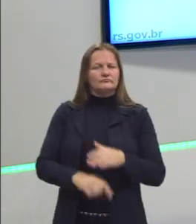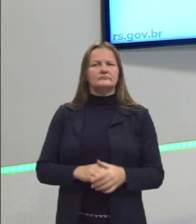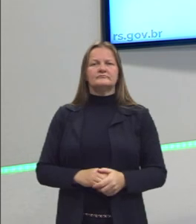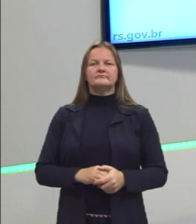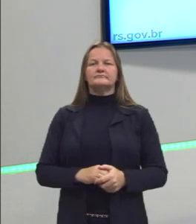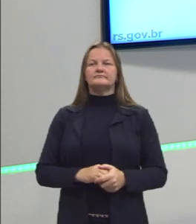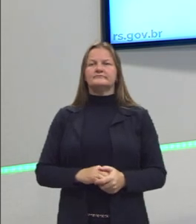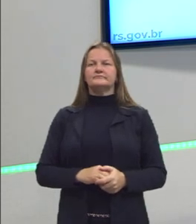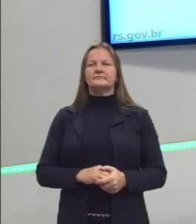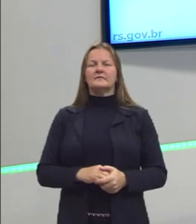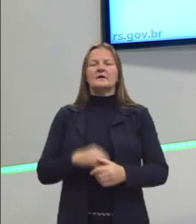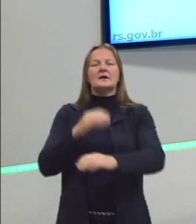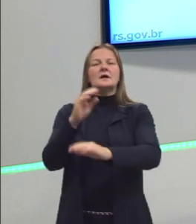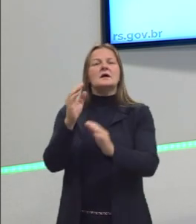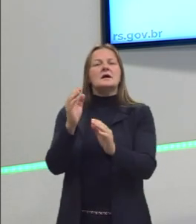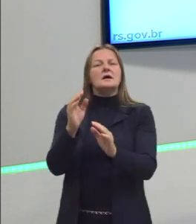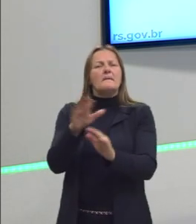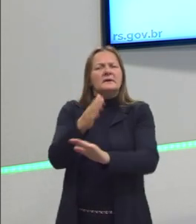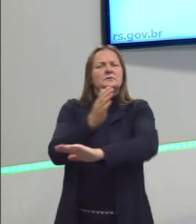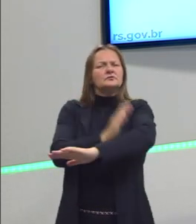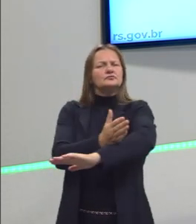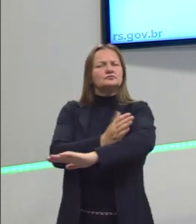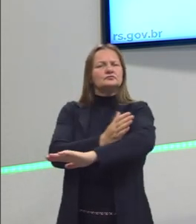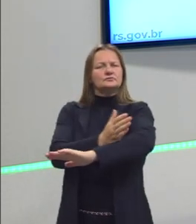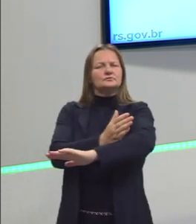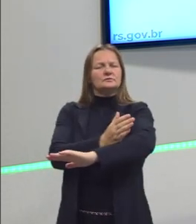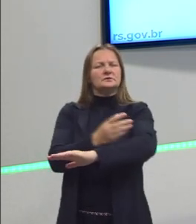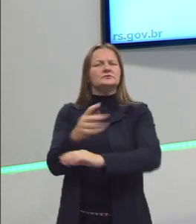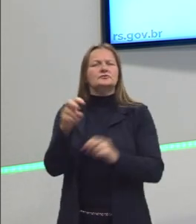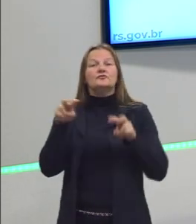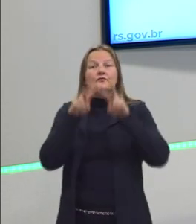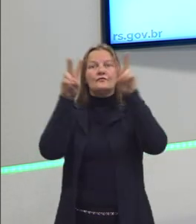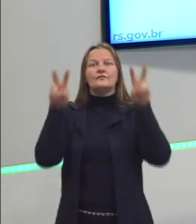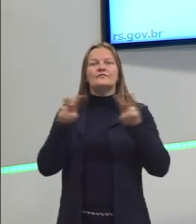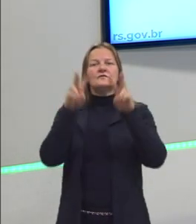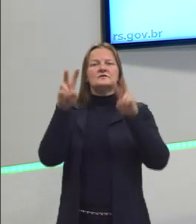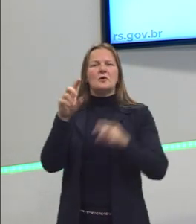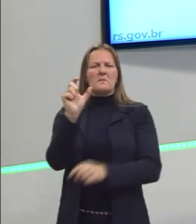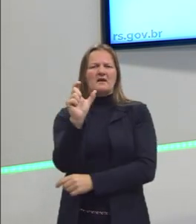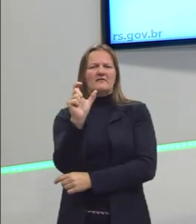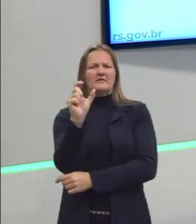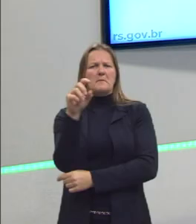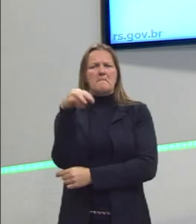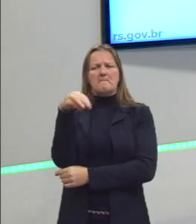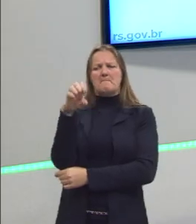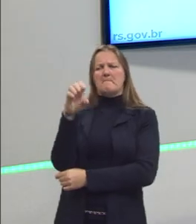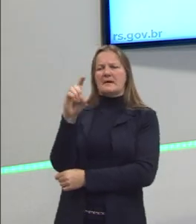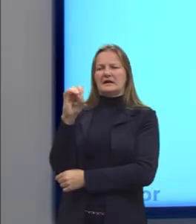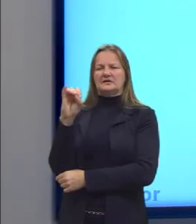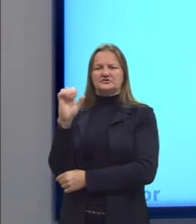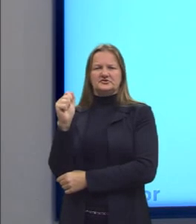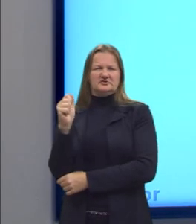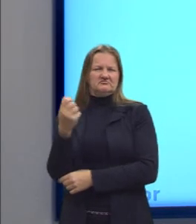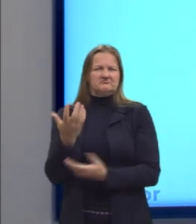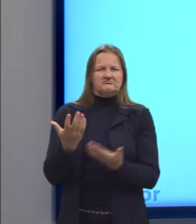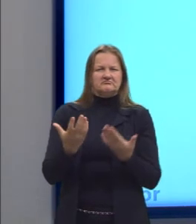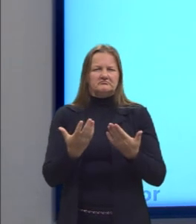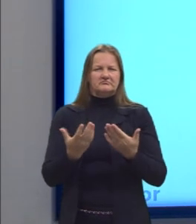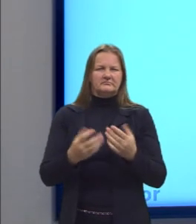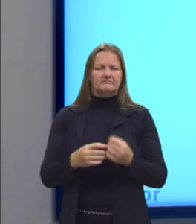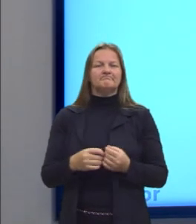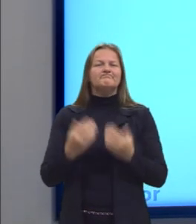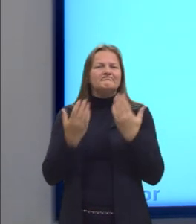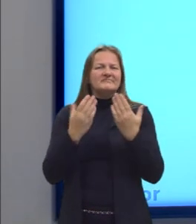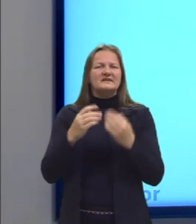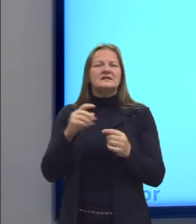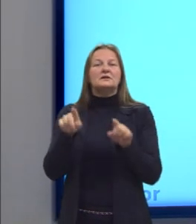a Idade Média a gente costuma ter essa essa visão de um termo pejorativo né A idade média também chamada